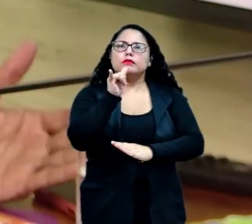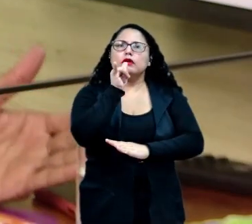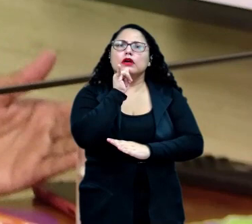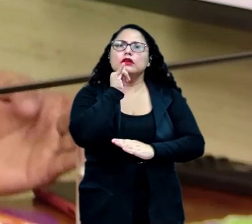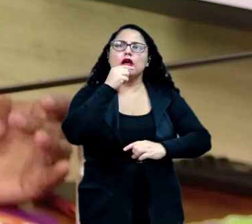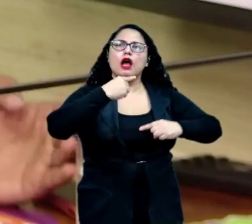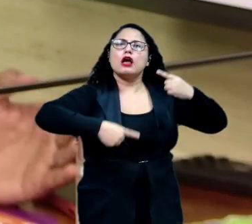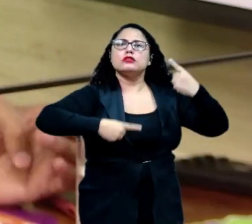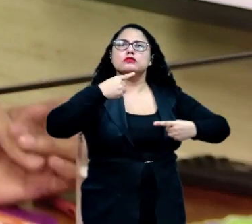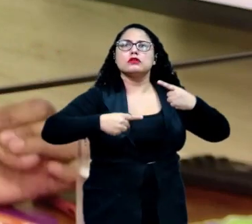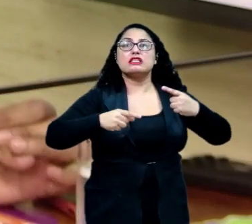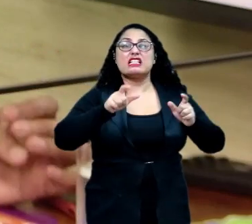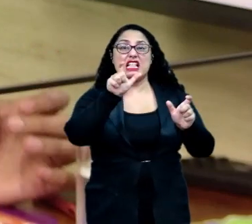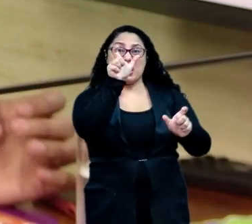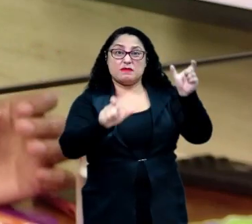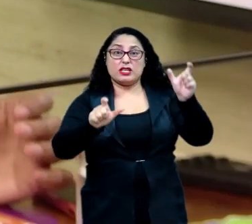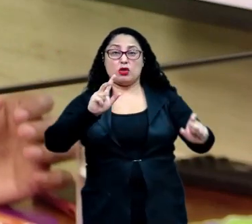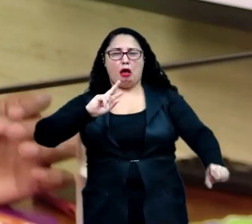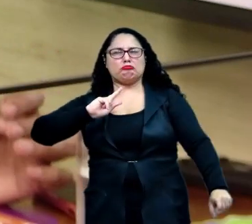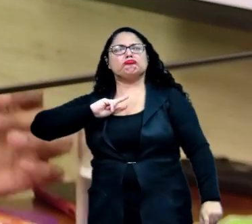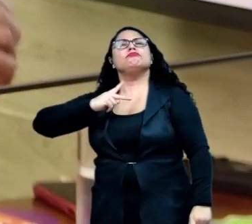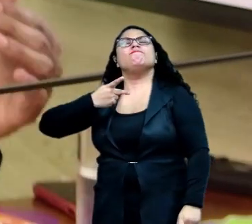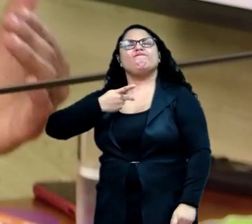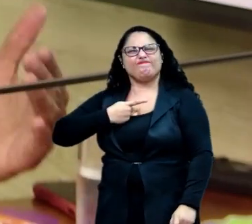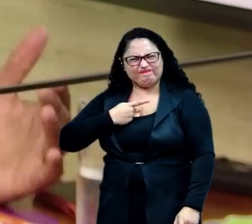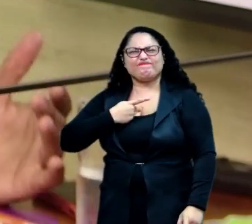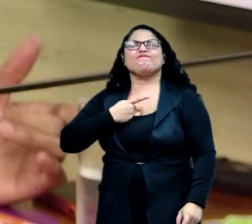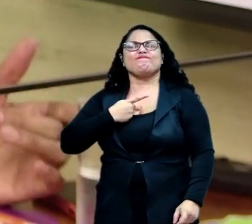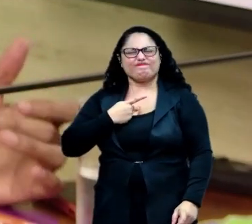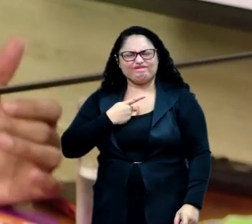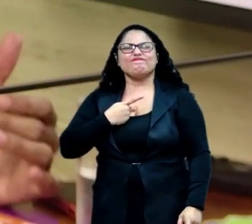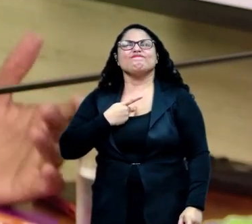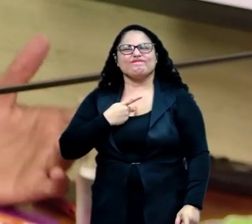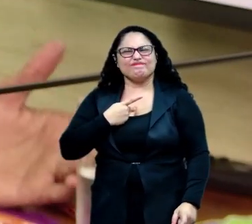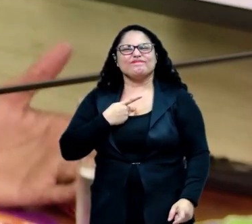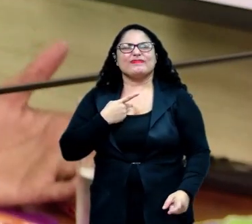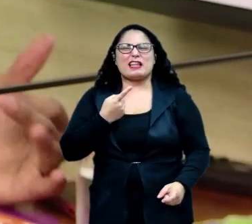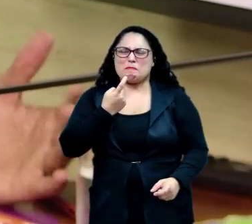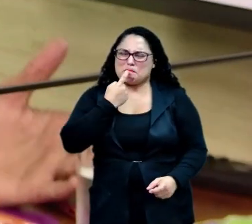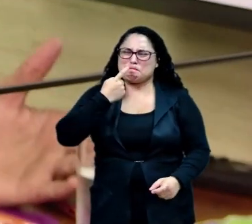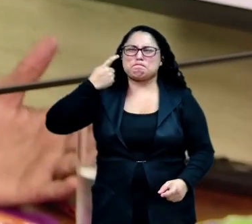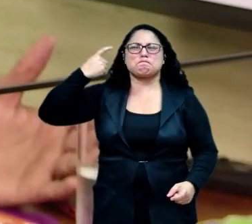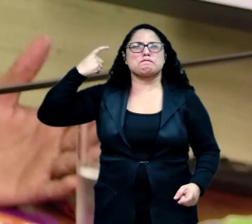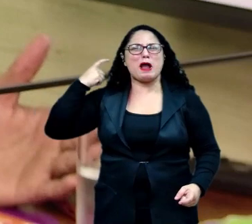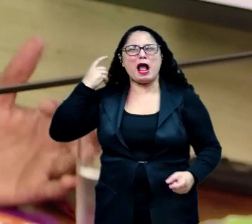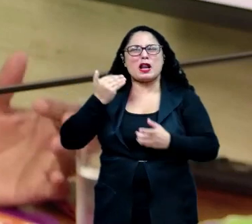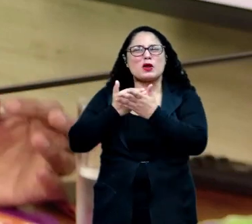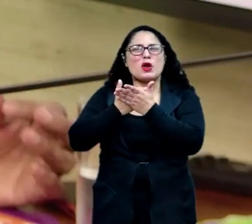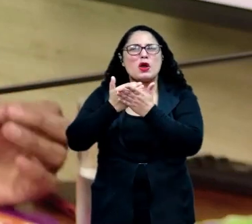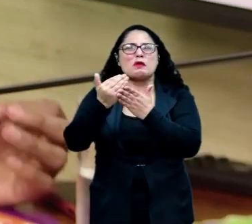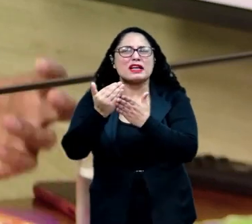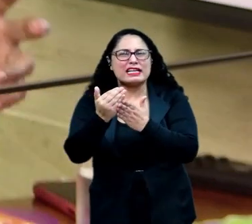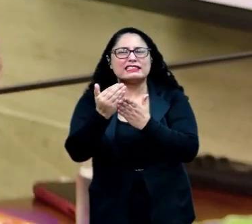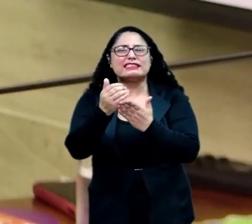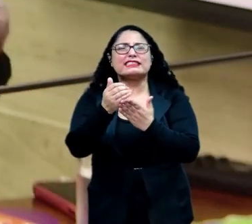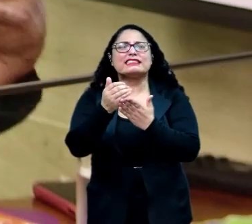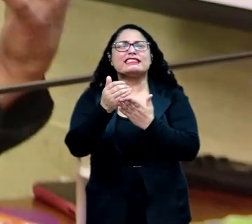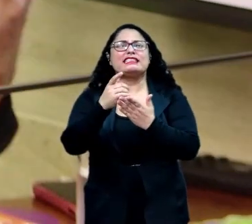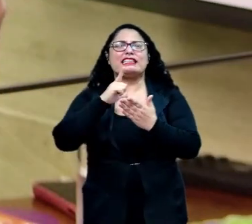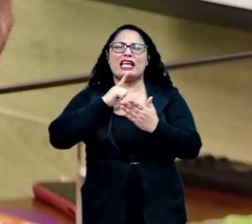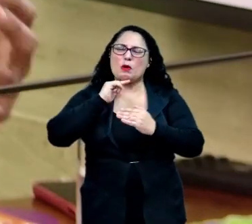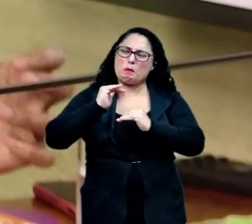exemplo, a discussão das pessoas trans, que ainda está tudo muito recente, muito no início, há